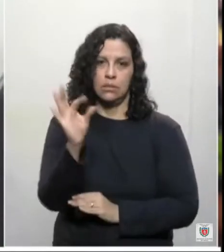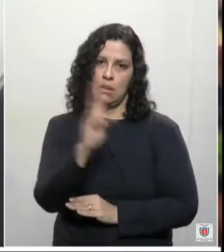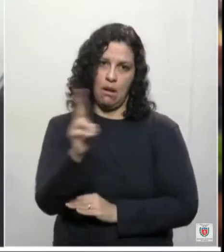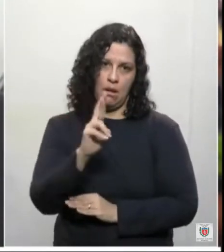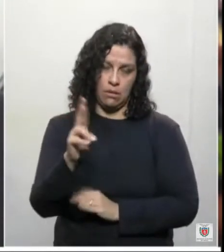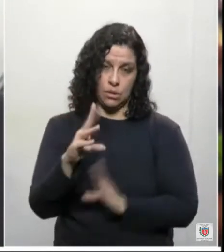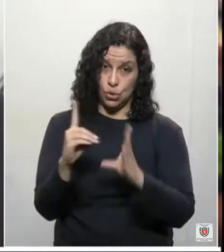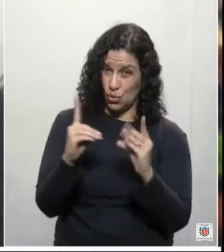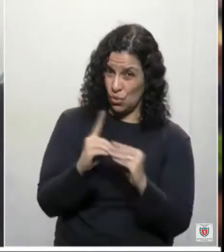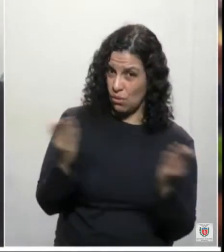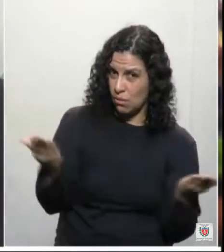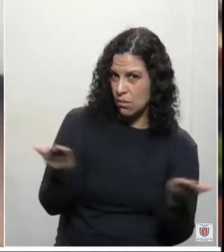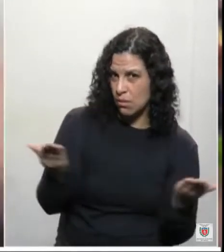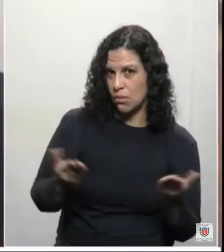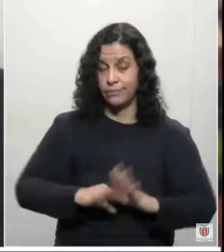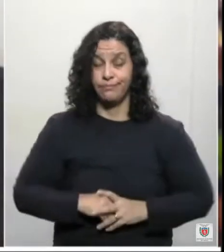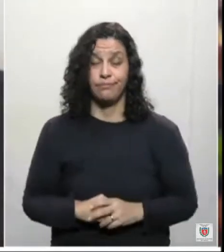Ou seja,